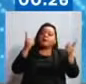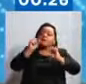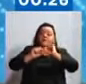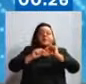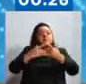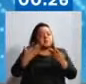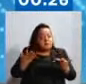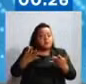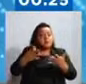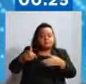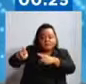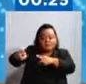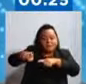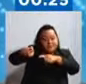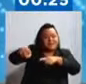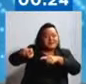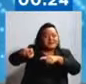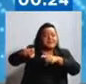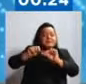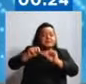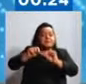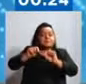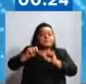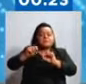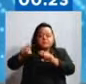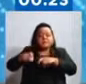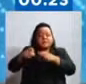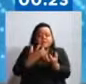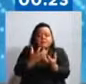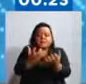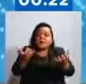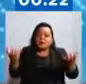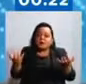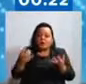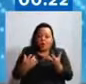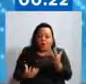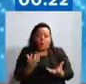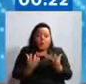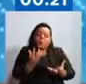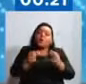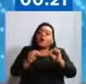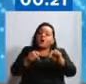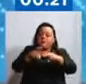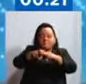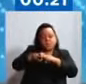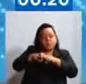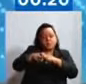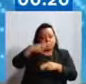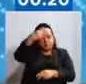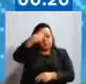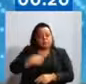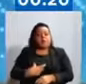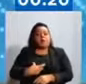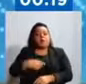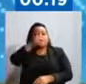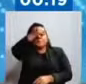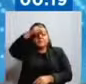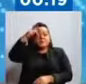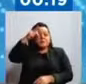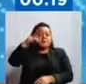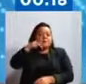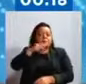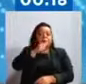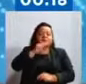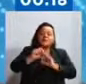do sítio, vem do mato, as queimadas. E é por isso que, na condição de prefeito de Porto Velho, vou dar